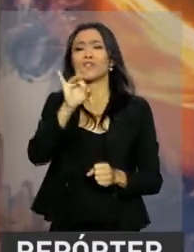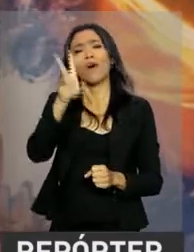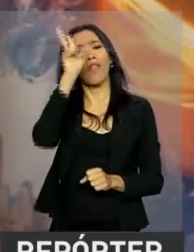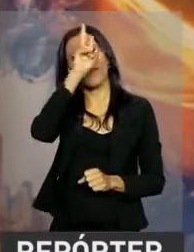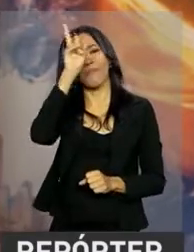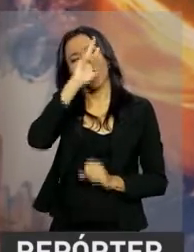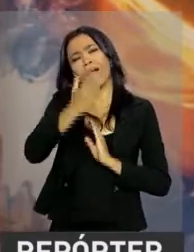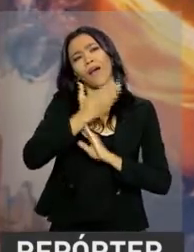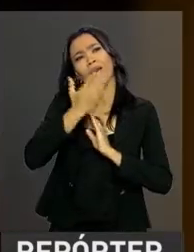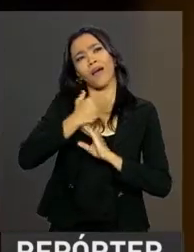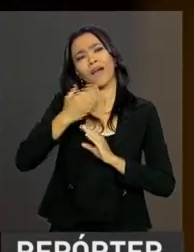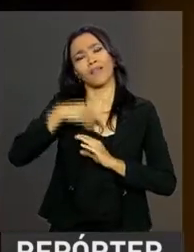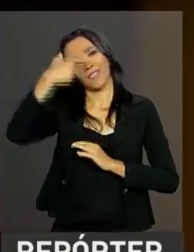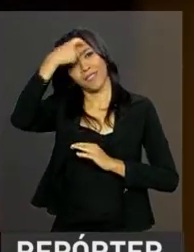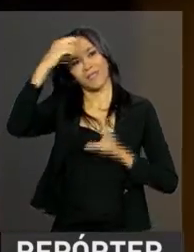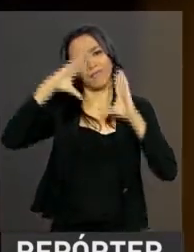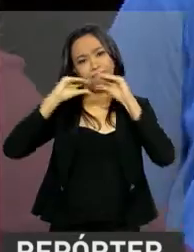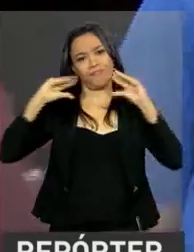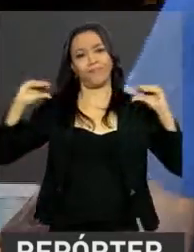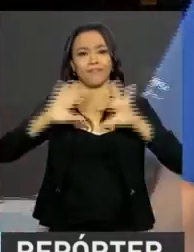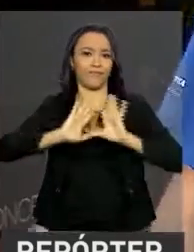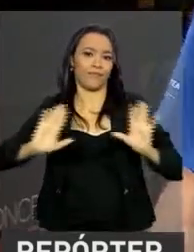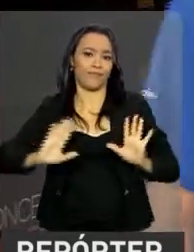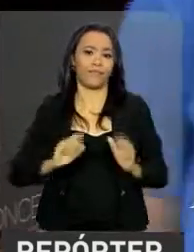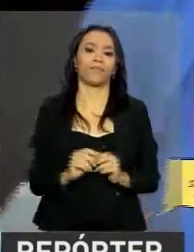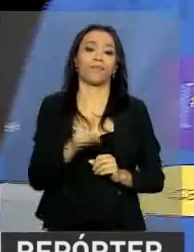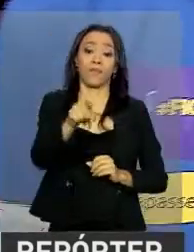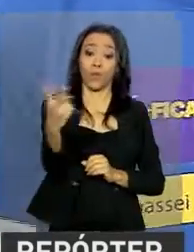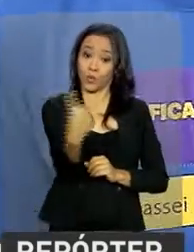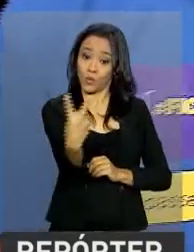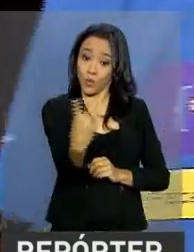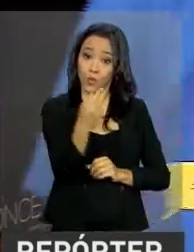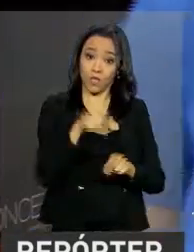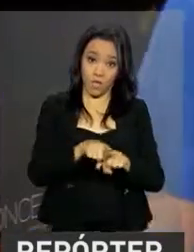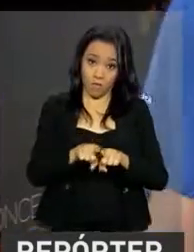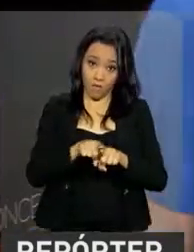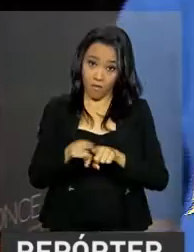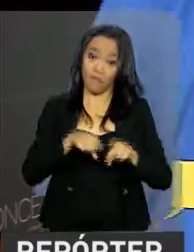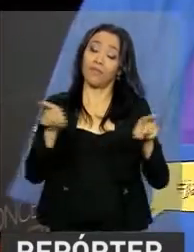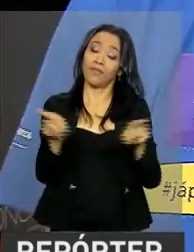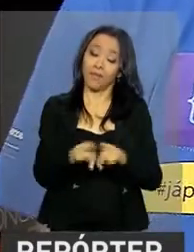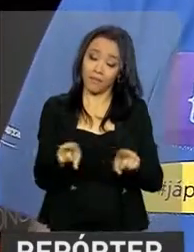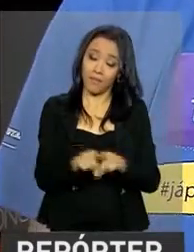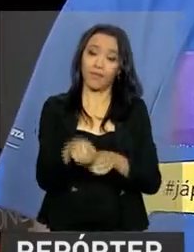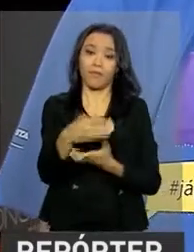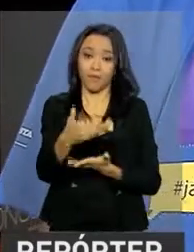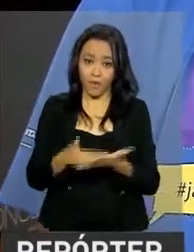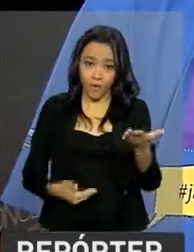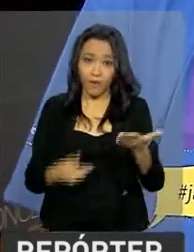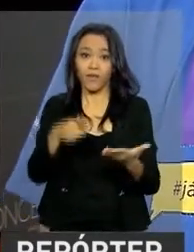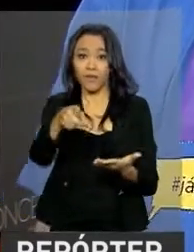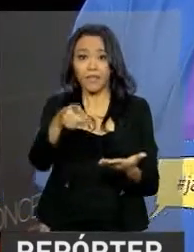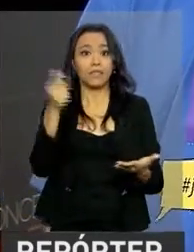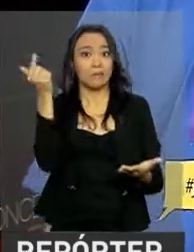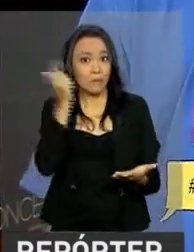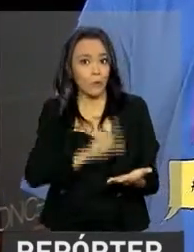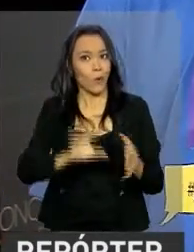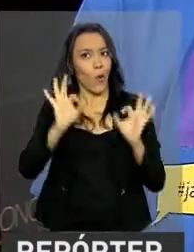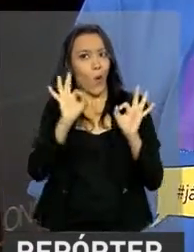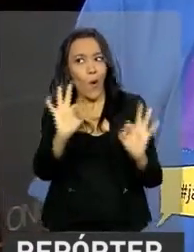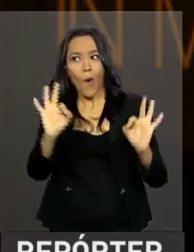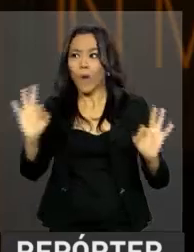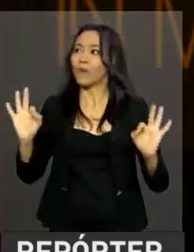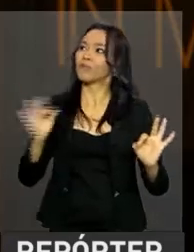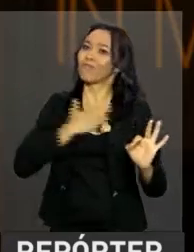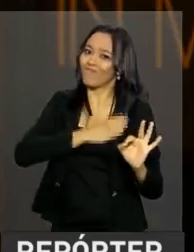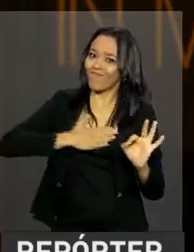coisas, relaxar um pouco também. Tiago veio com o irmão. Os dois também pretendem fazer a prova e aprovaram a aula